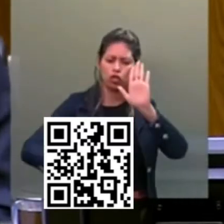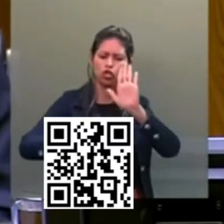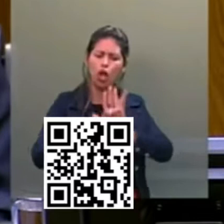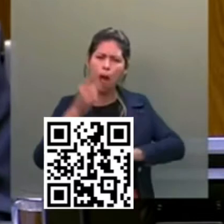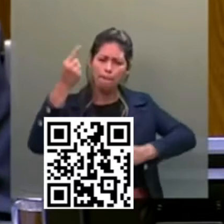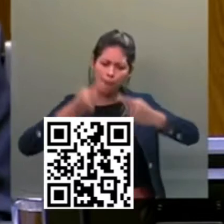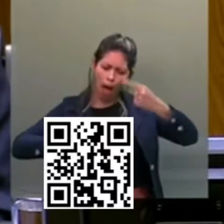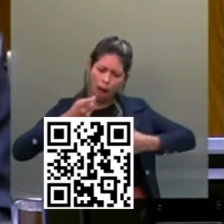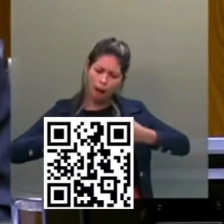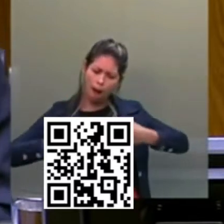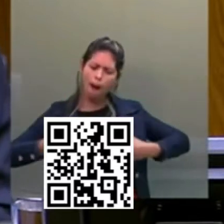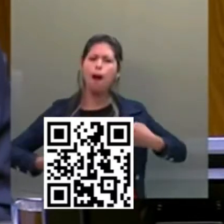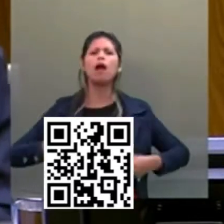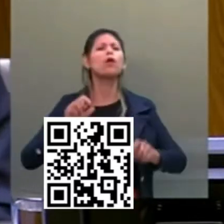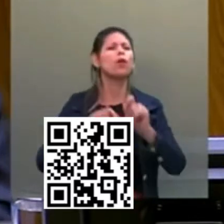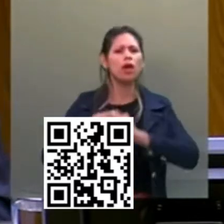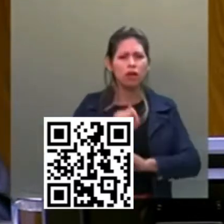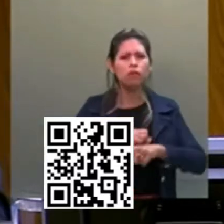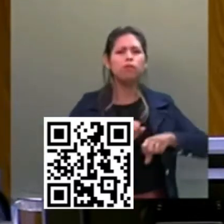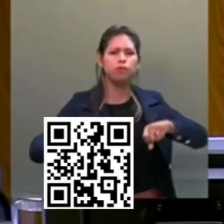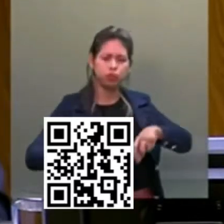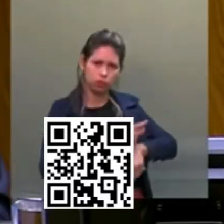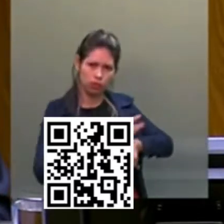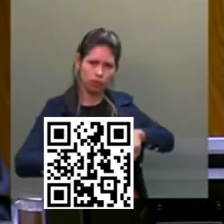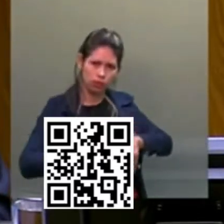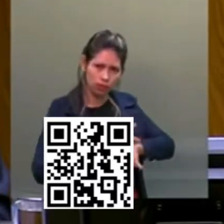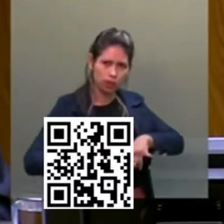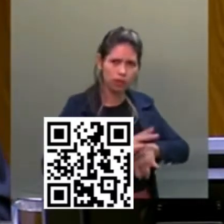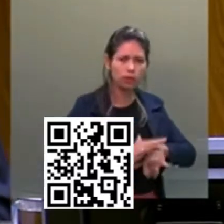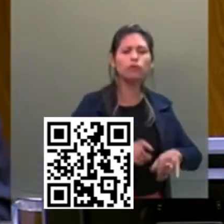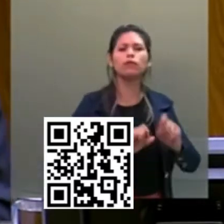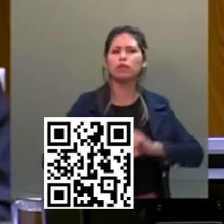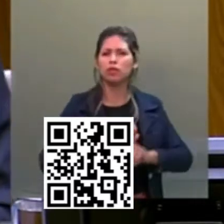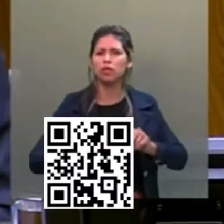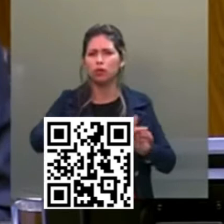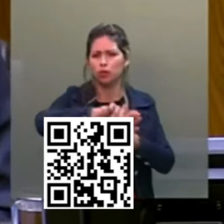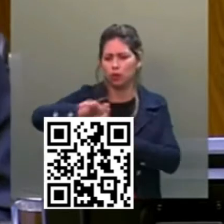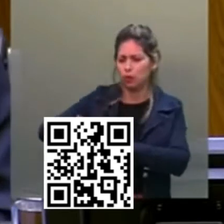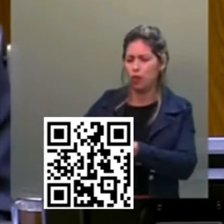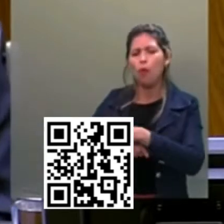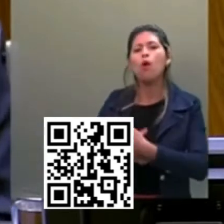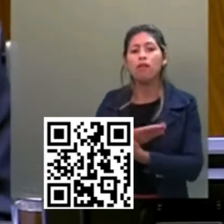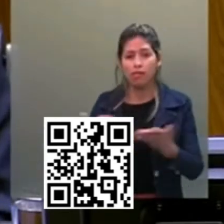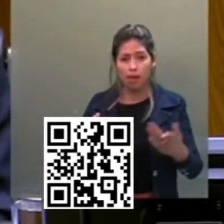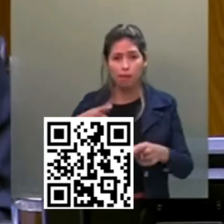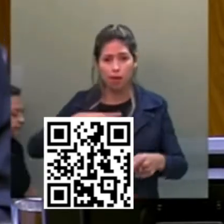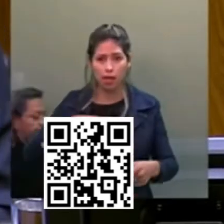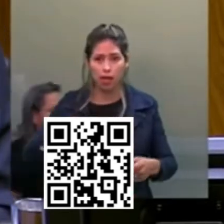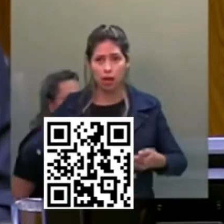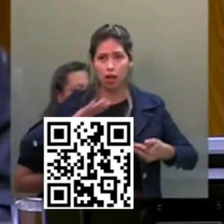batalha contra a desigualdade de gênero, ao tornar esse debate permanente dentro das casas do Congresso